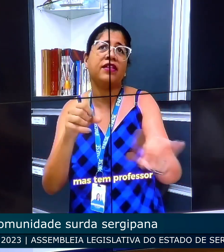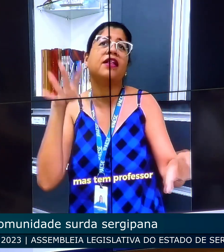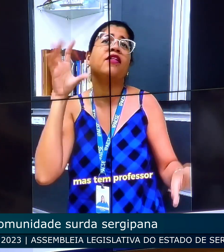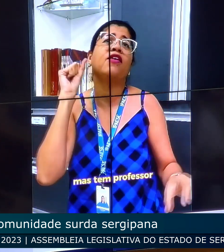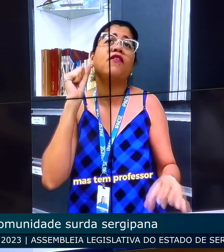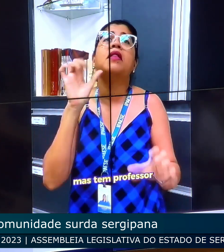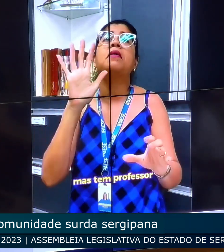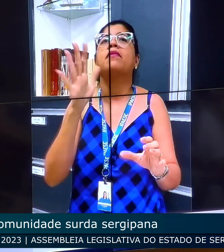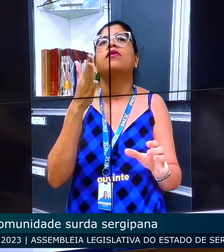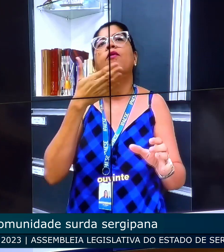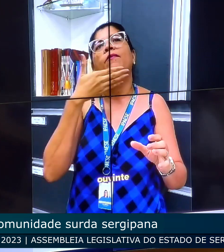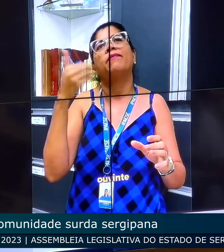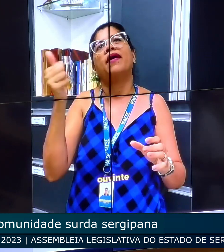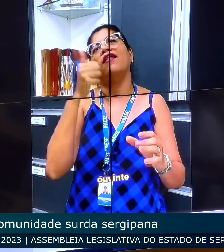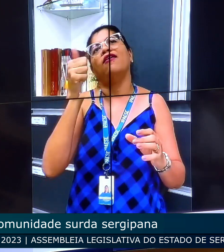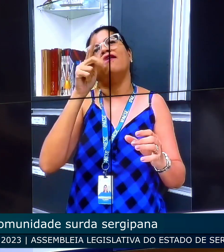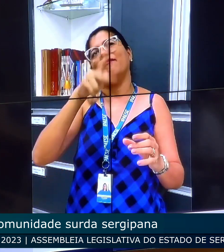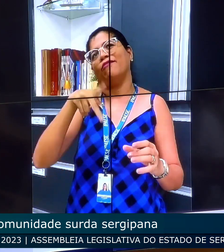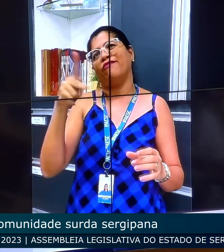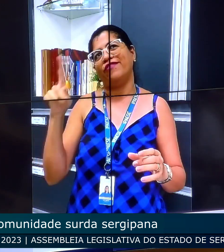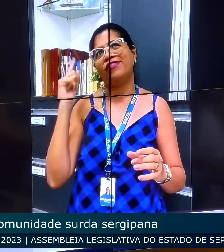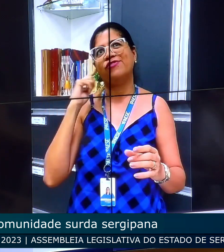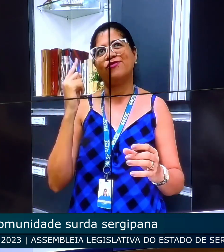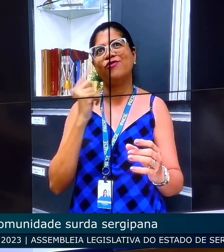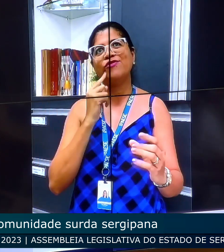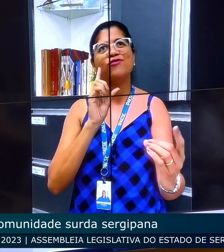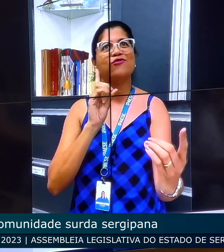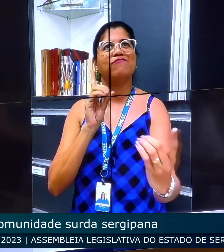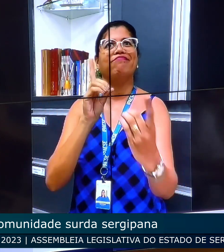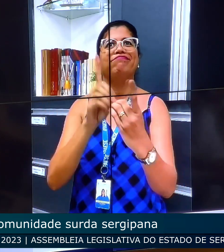Mas tem professor ouvinte